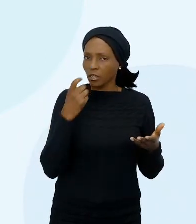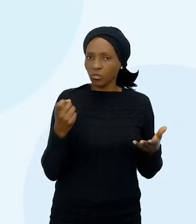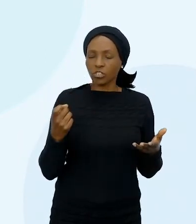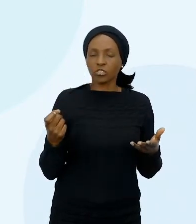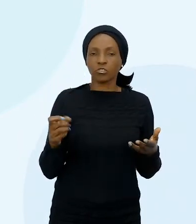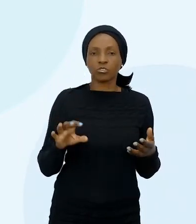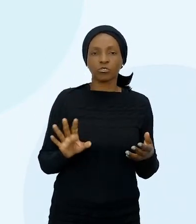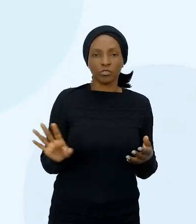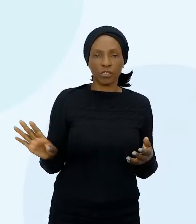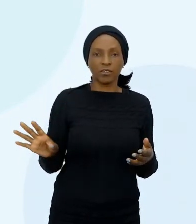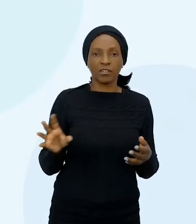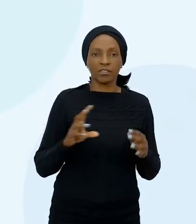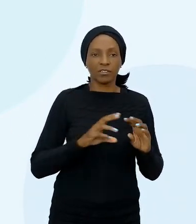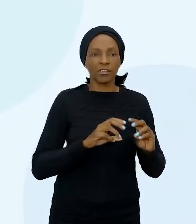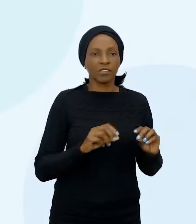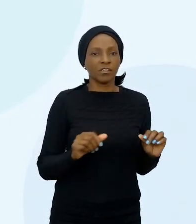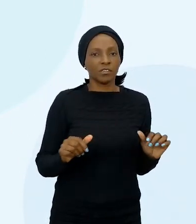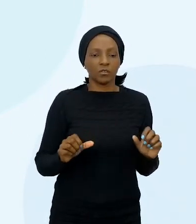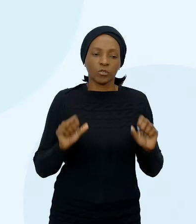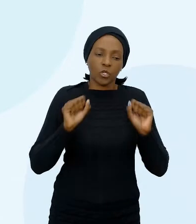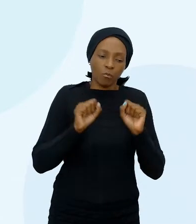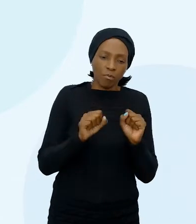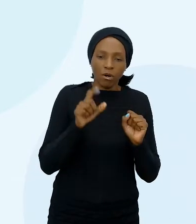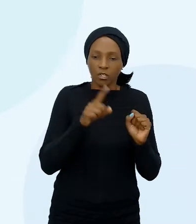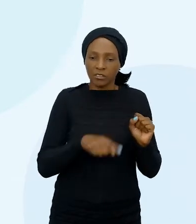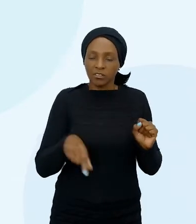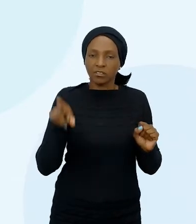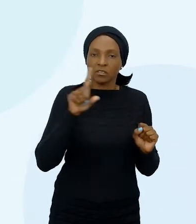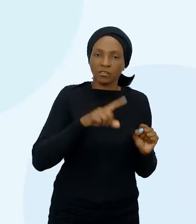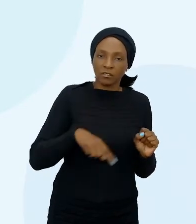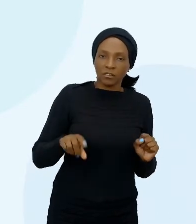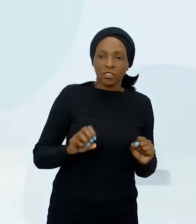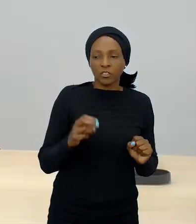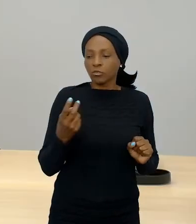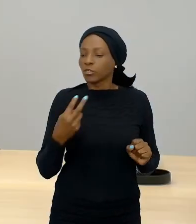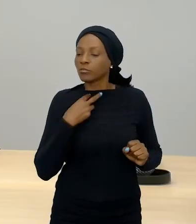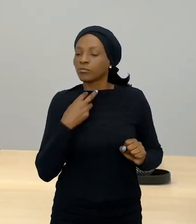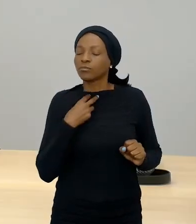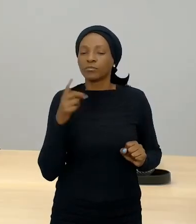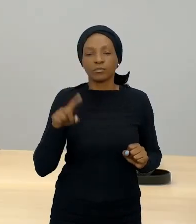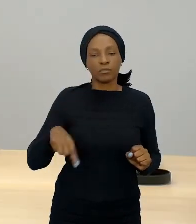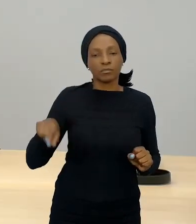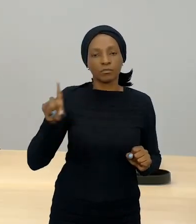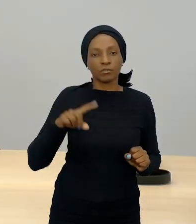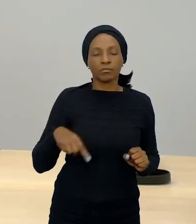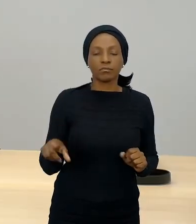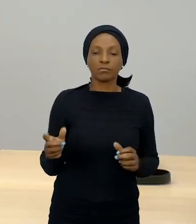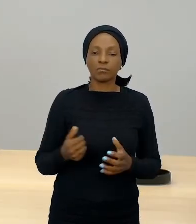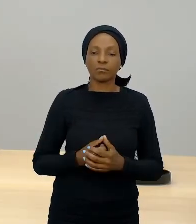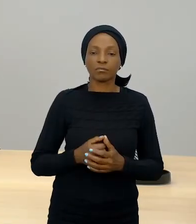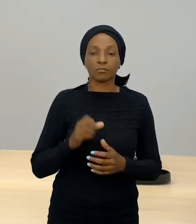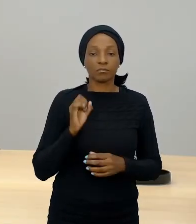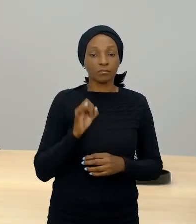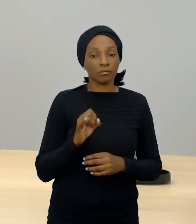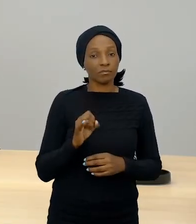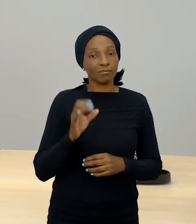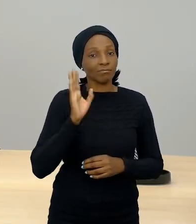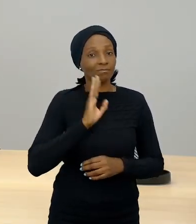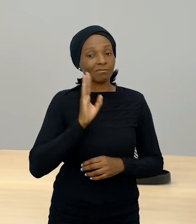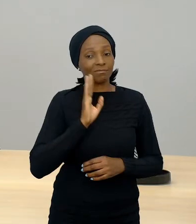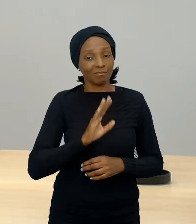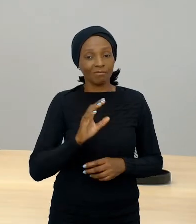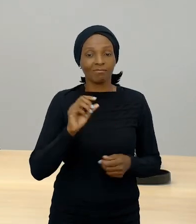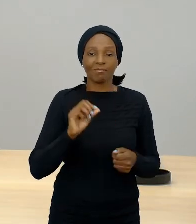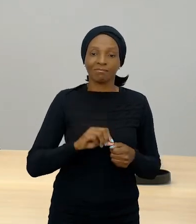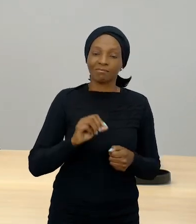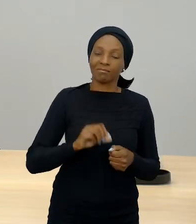resíduo, né, entre o que pode ser reciclado e o que não pode ser reciclado, né? Se ele for um cara bacana, ele vai fazer